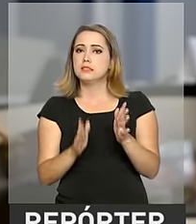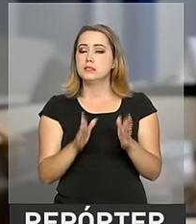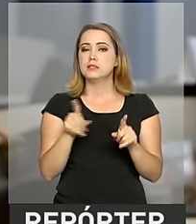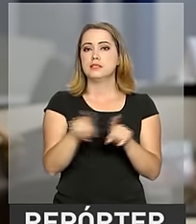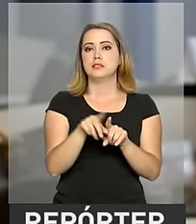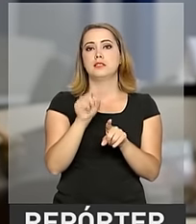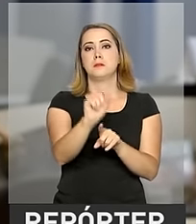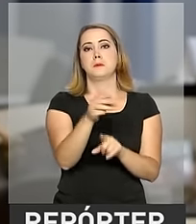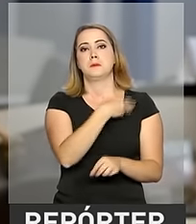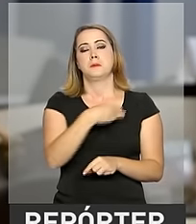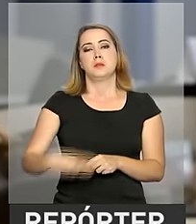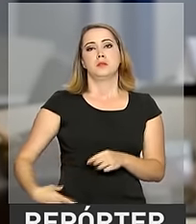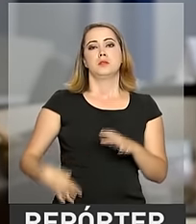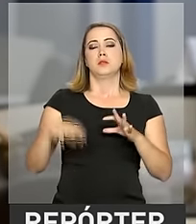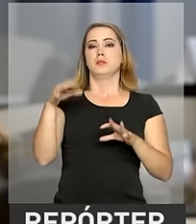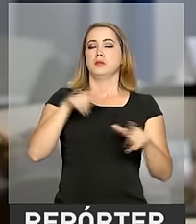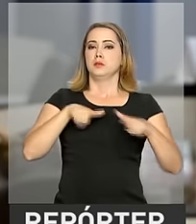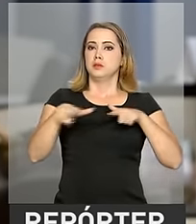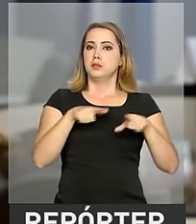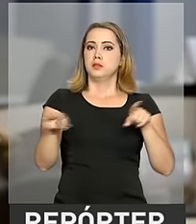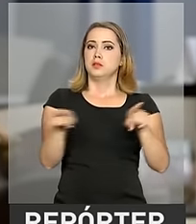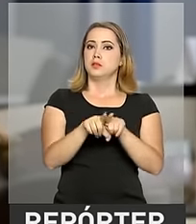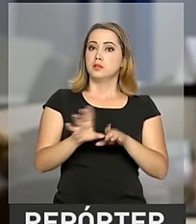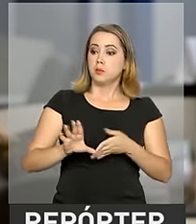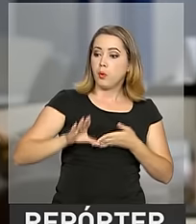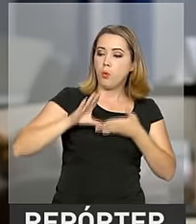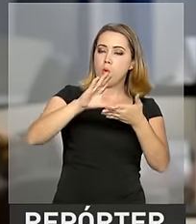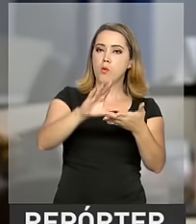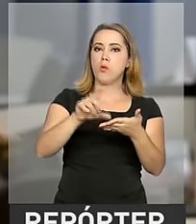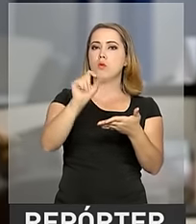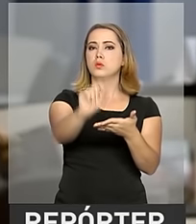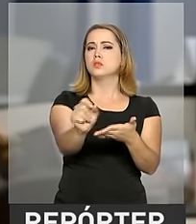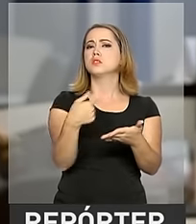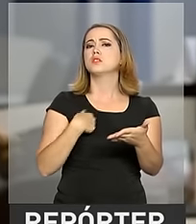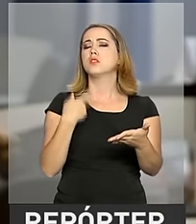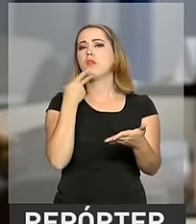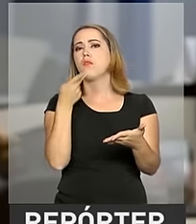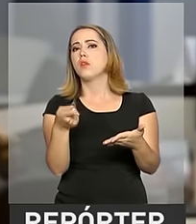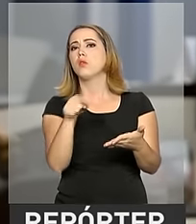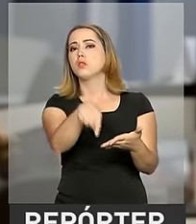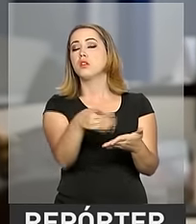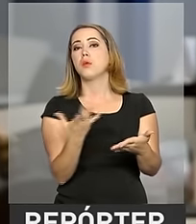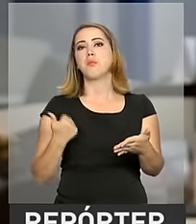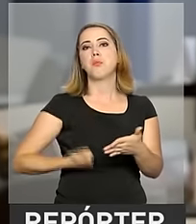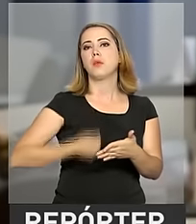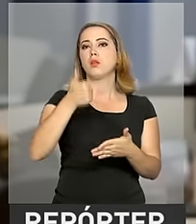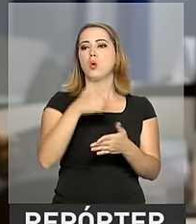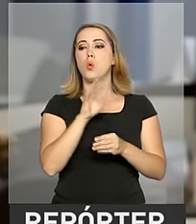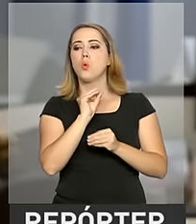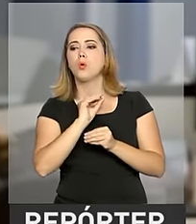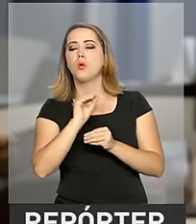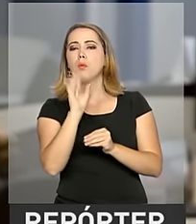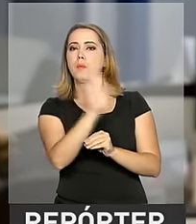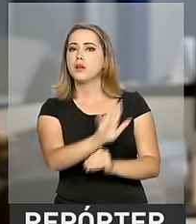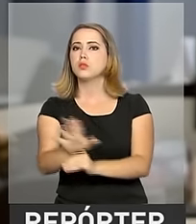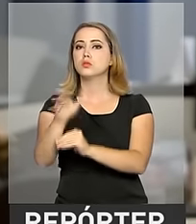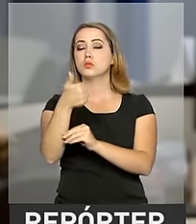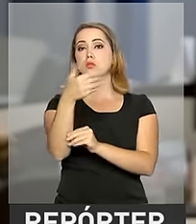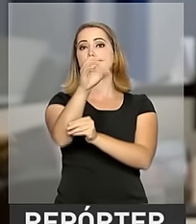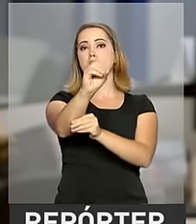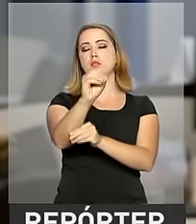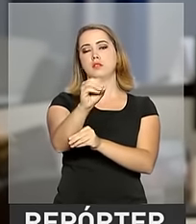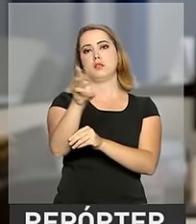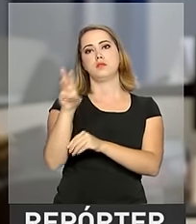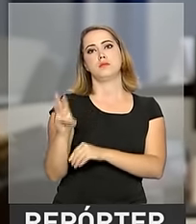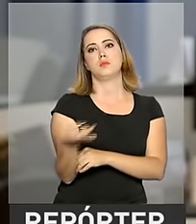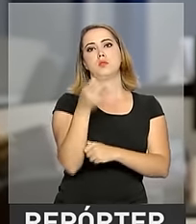Ronaldo Nogueira, que também preside o Conselho Curador do FGTS, disse que a medida vai beneficiar cerca de 10 milhões e 100 mil